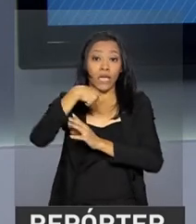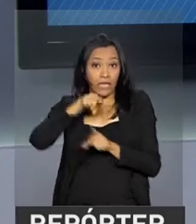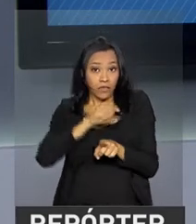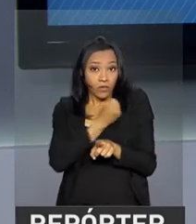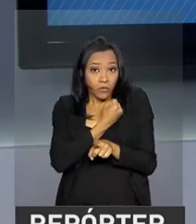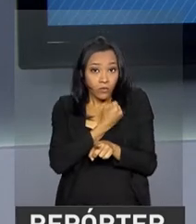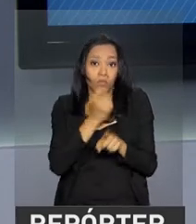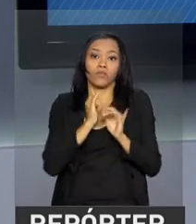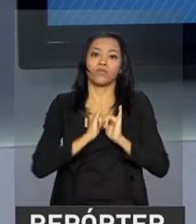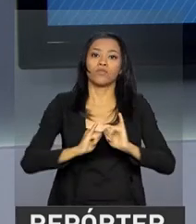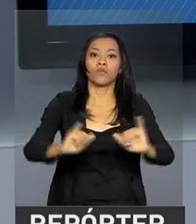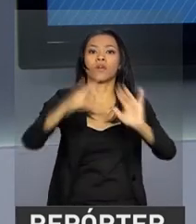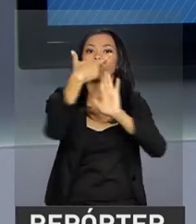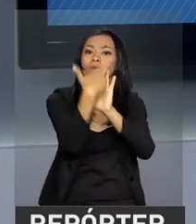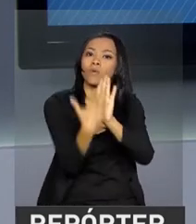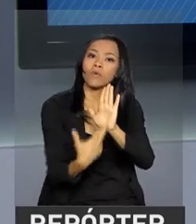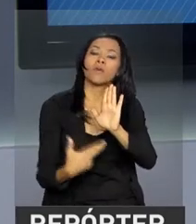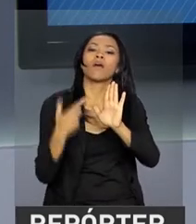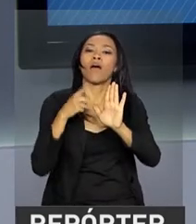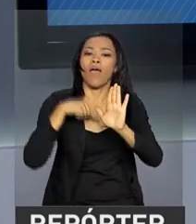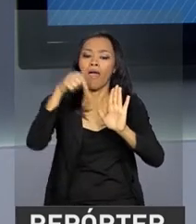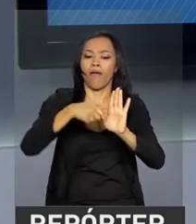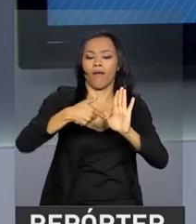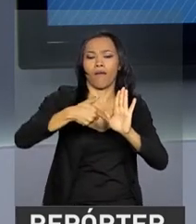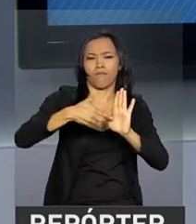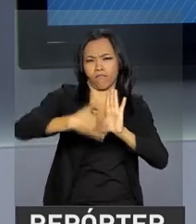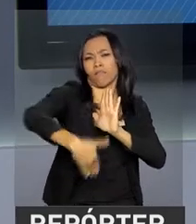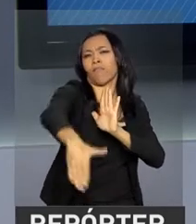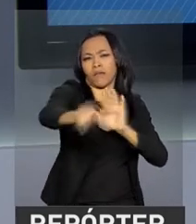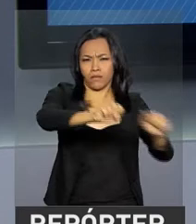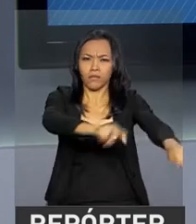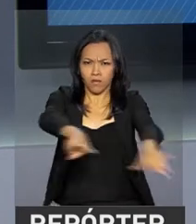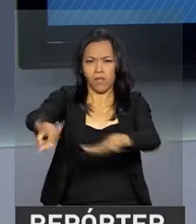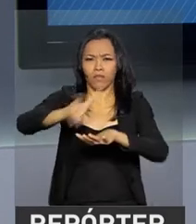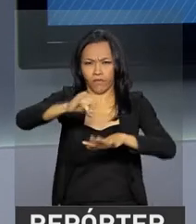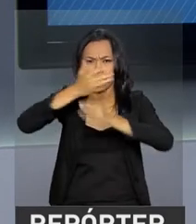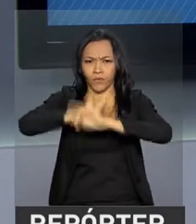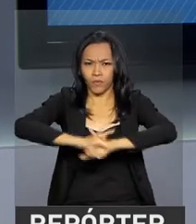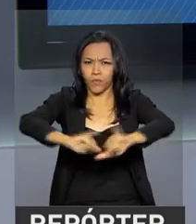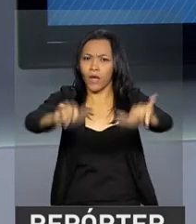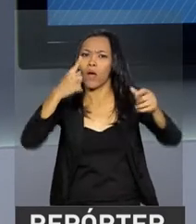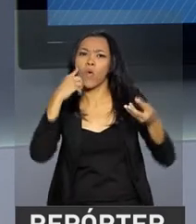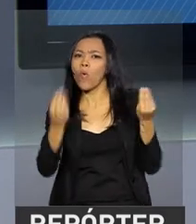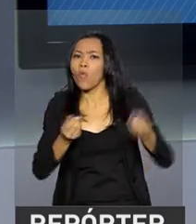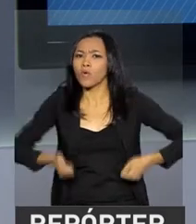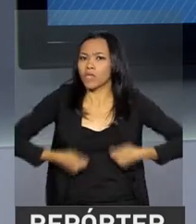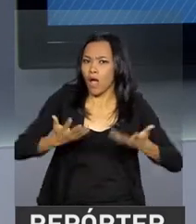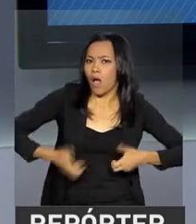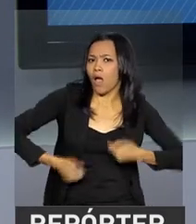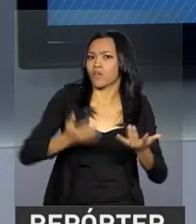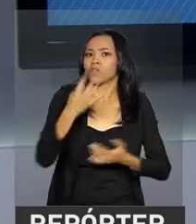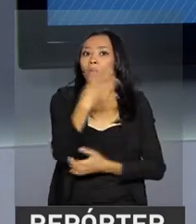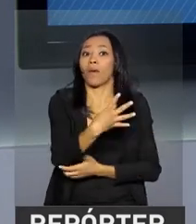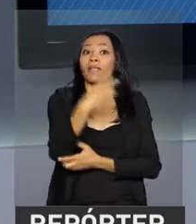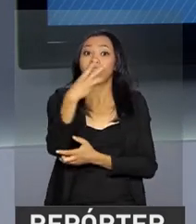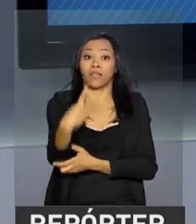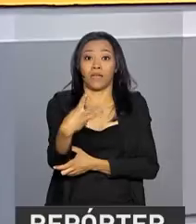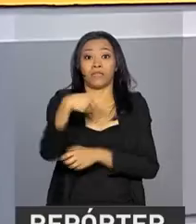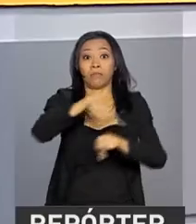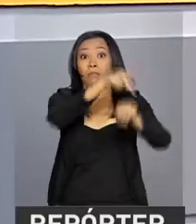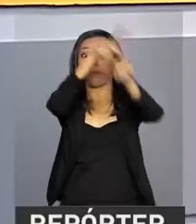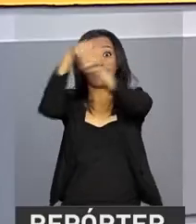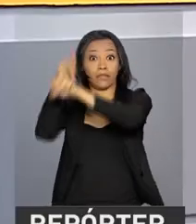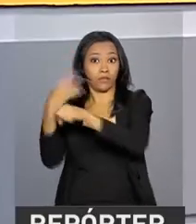em um documento divulgado pela organização esta semana com a comparação dos gastos previdenciários em 43 países